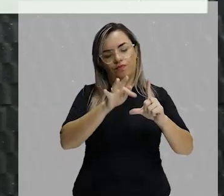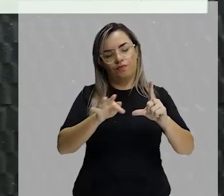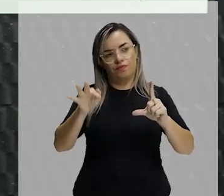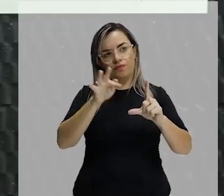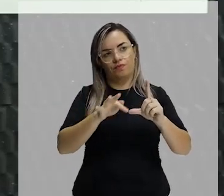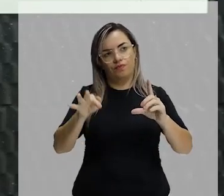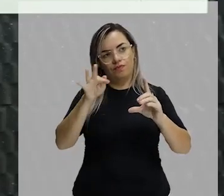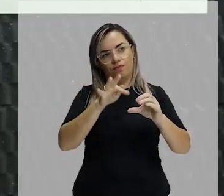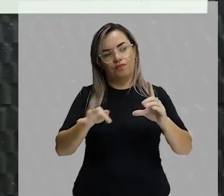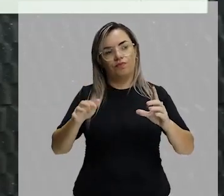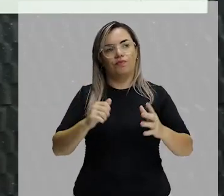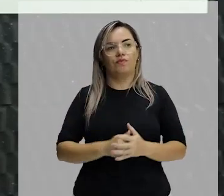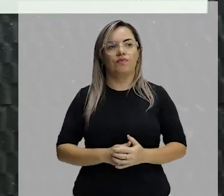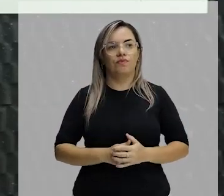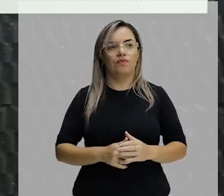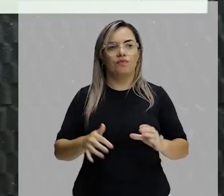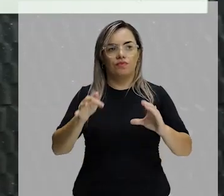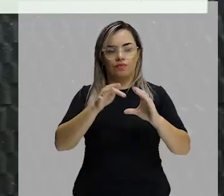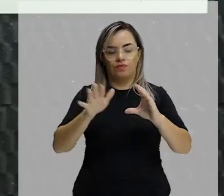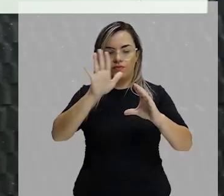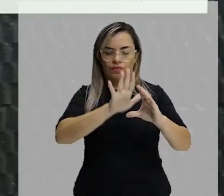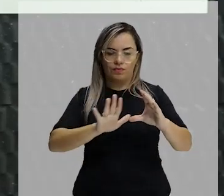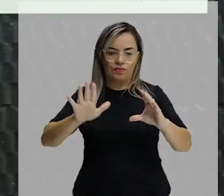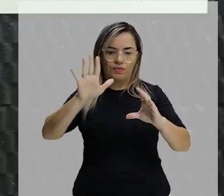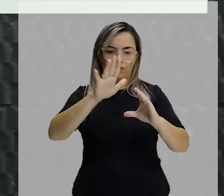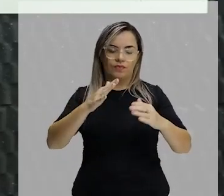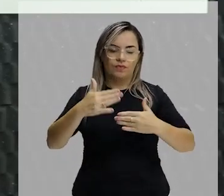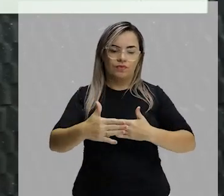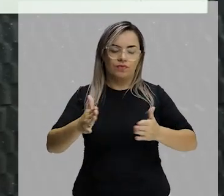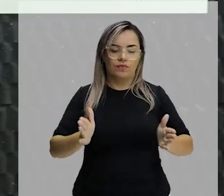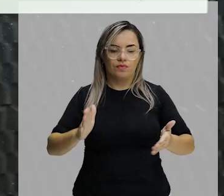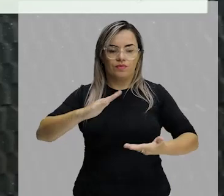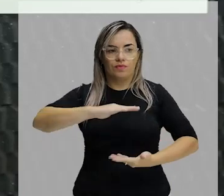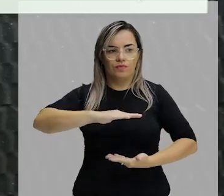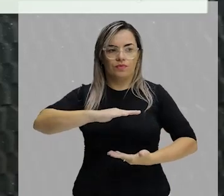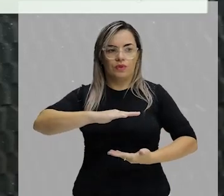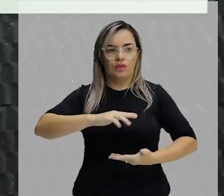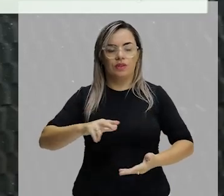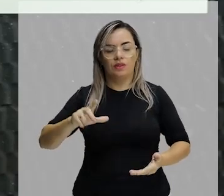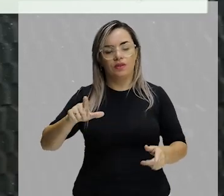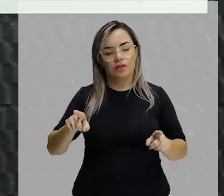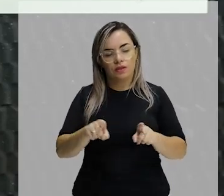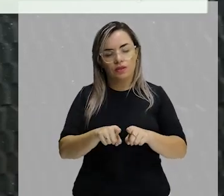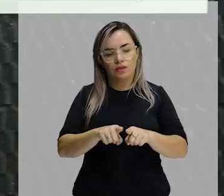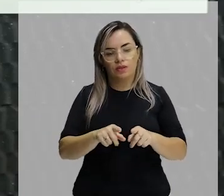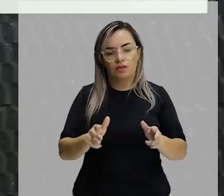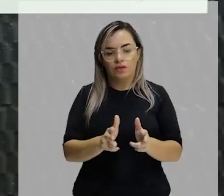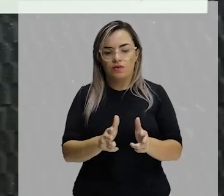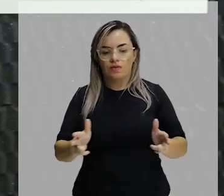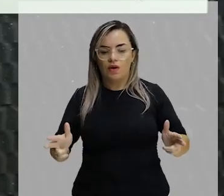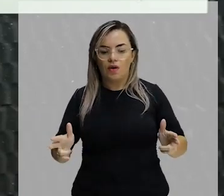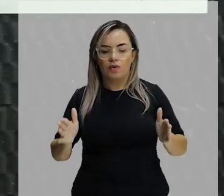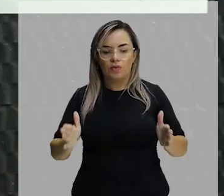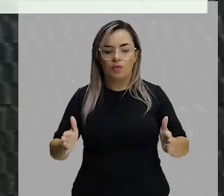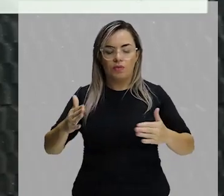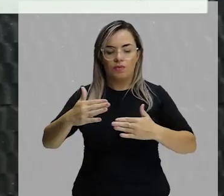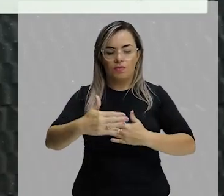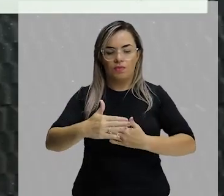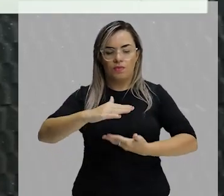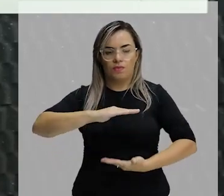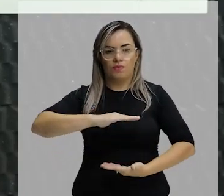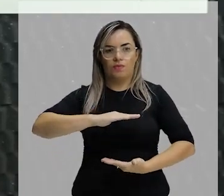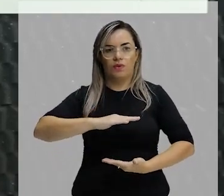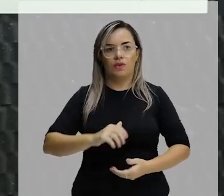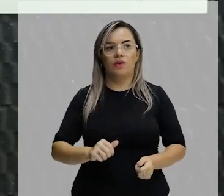temos a fórmula aqui da área, nós temos a fórmula aí do volume de um cubo. Beleza? Então, vamos